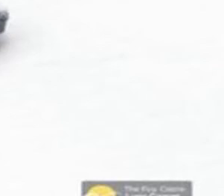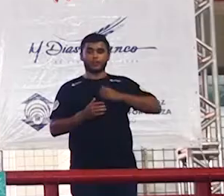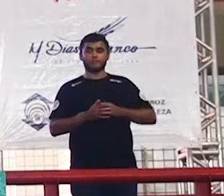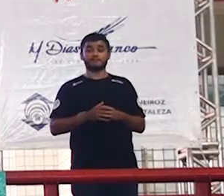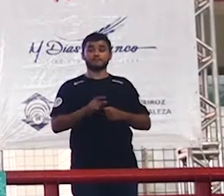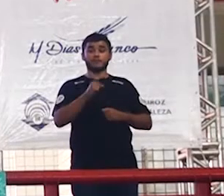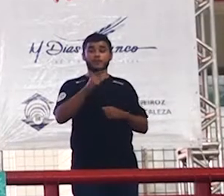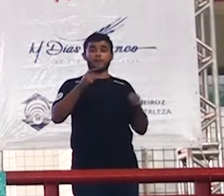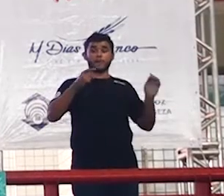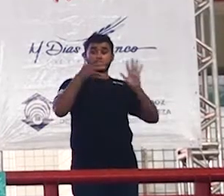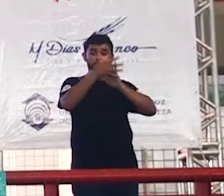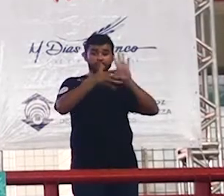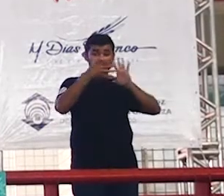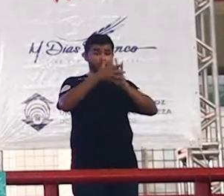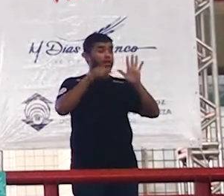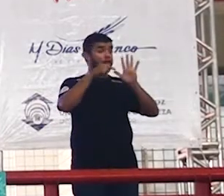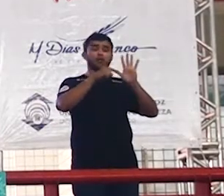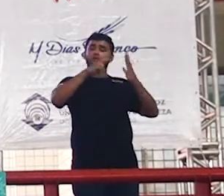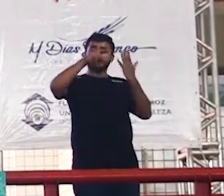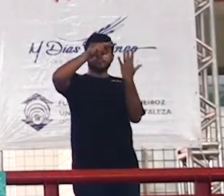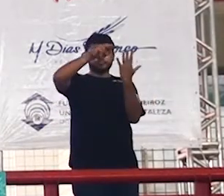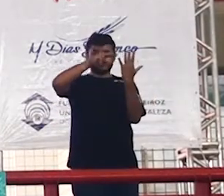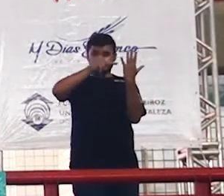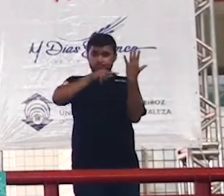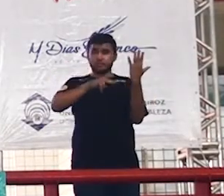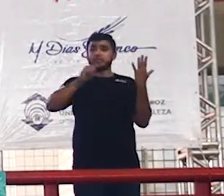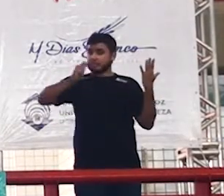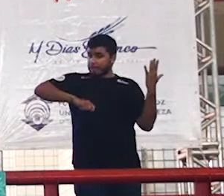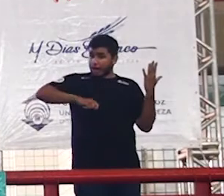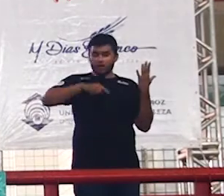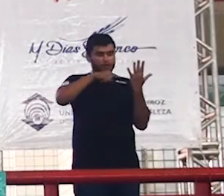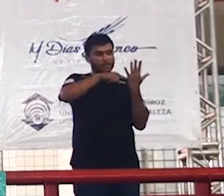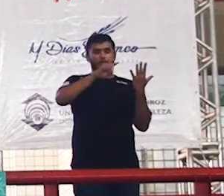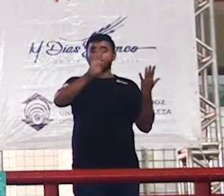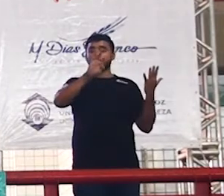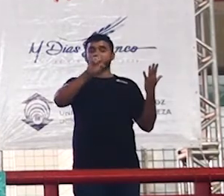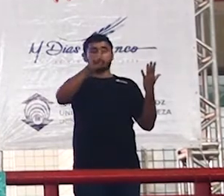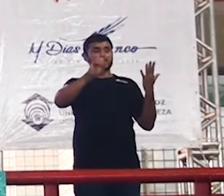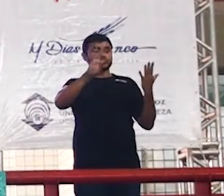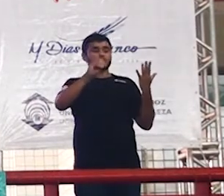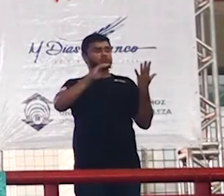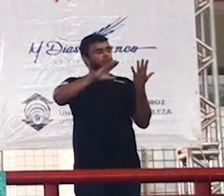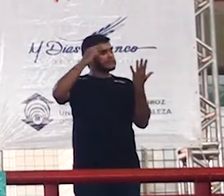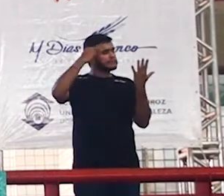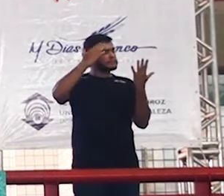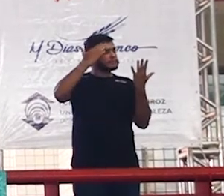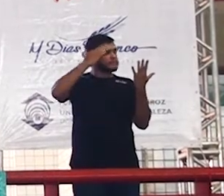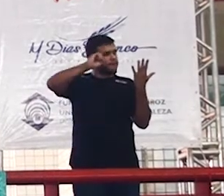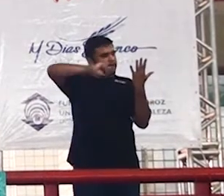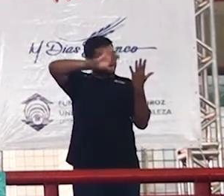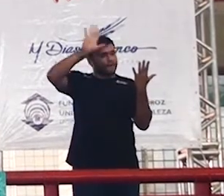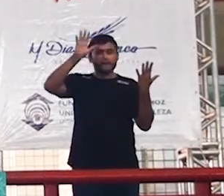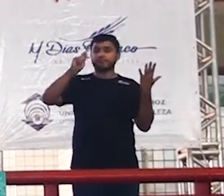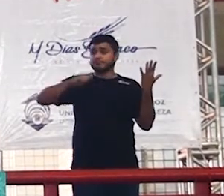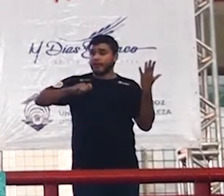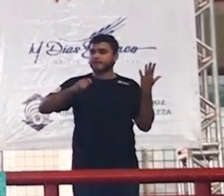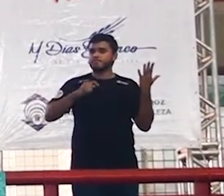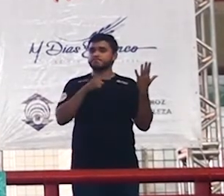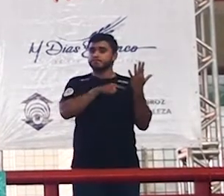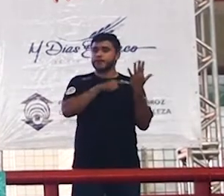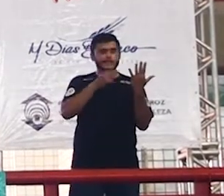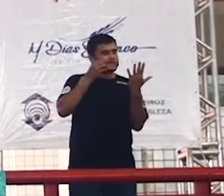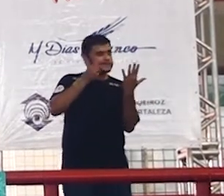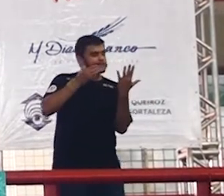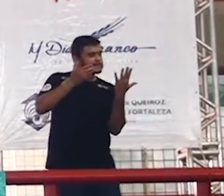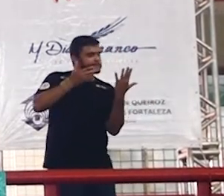Texto é tudo aquilo que pode ser lido e interpretado. É tudo aquilo do qual eu